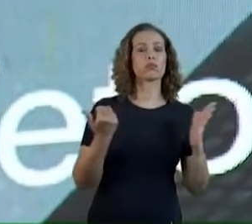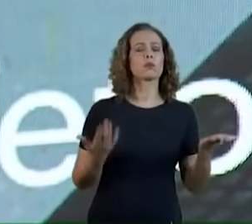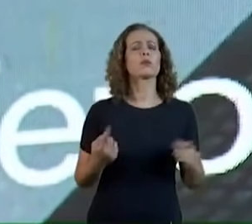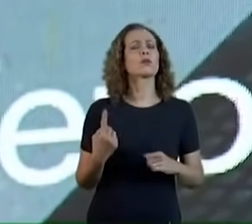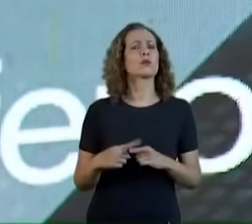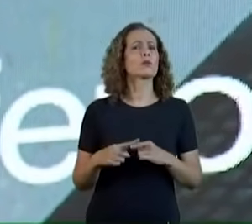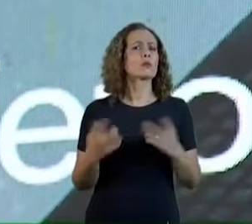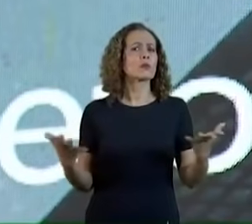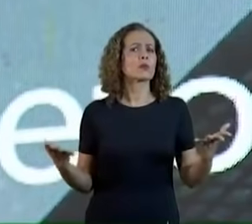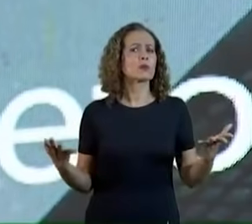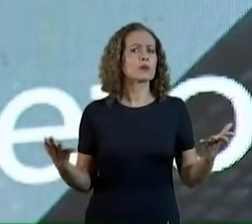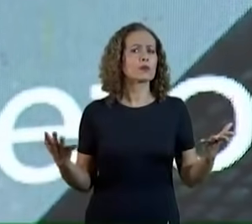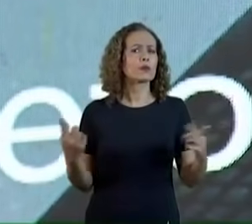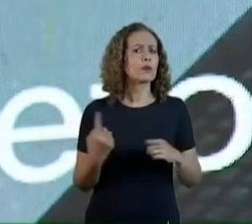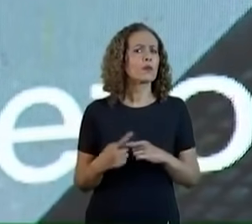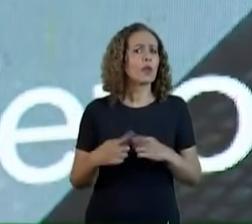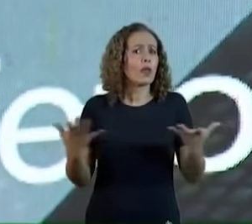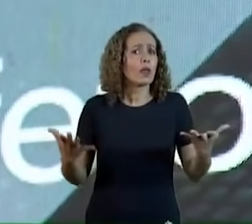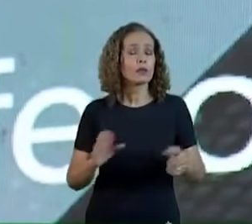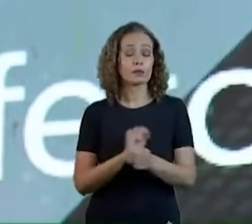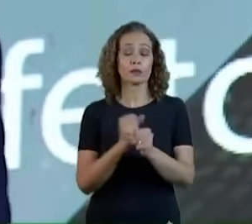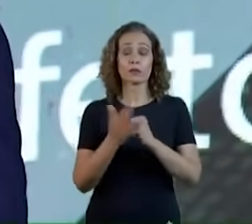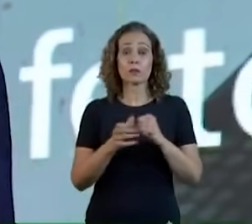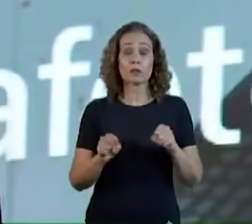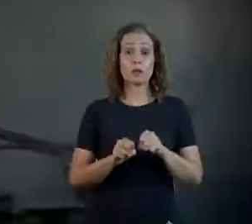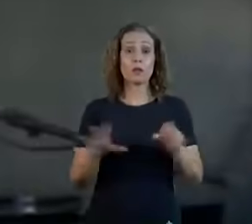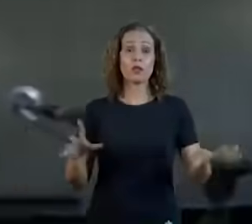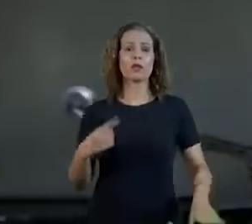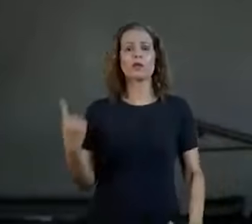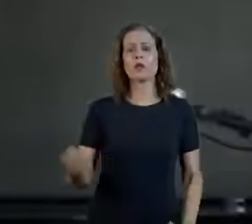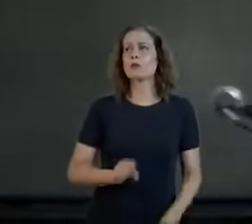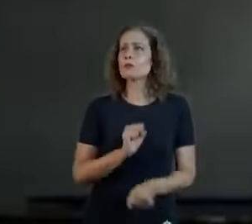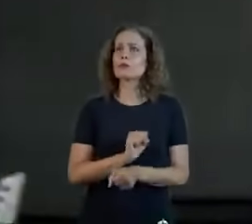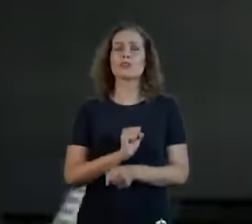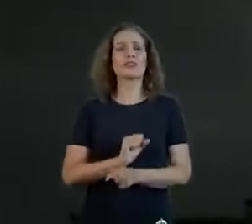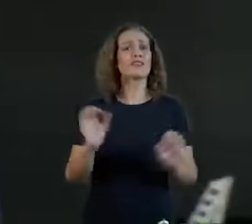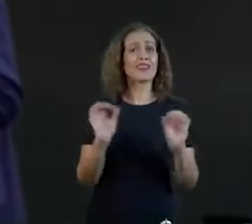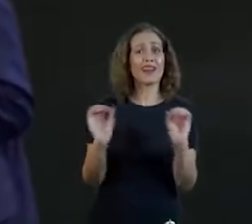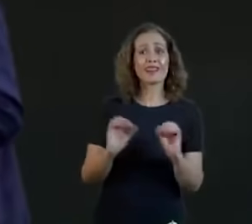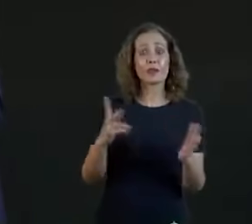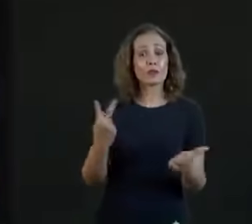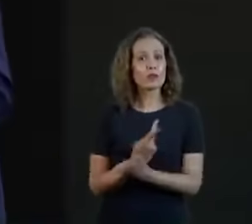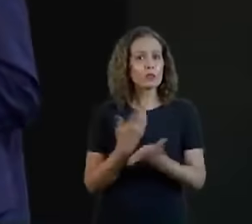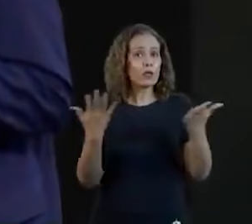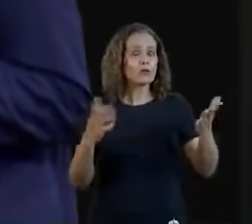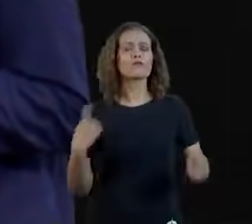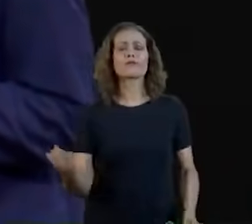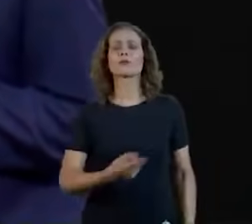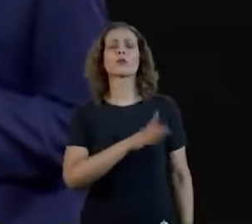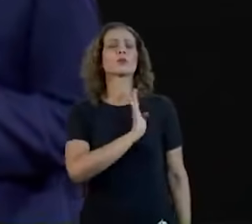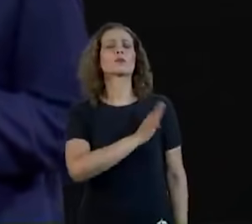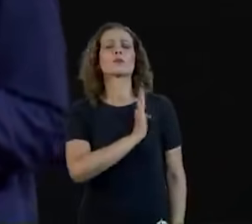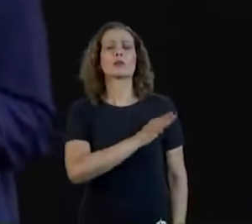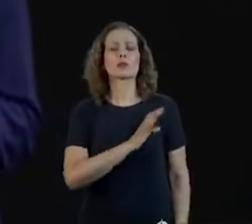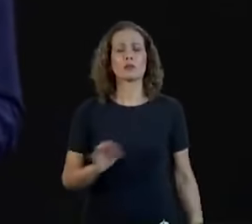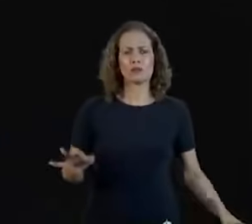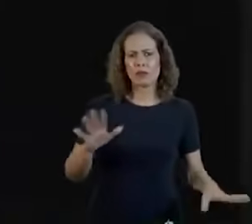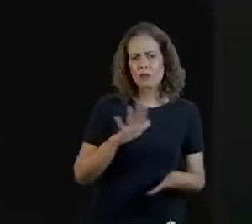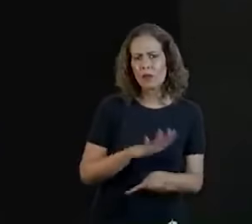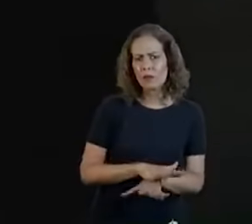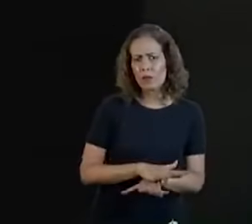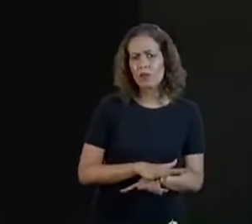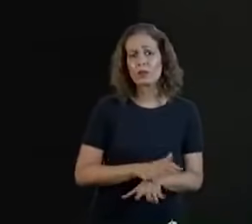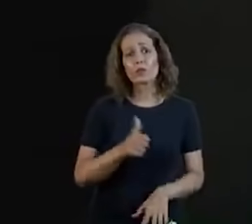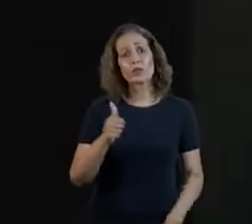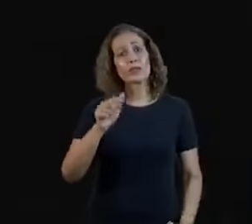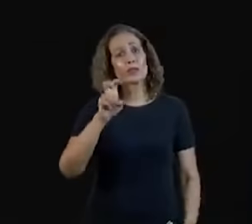quê? Porque essa pandemia pegou a gente de surpresa. E o nosso coração, gente, vamos falar a verdade, estava preparado para 15